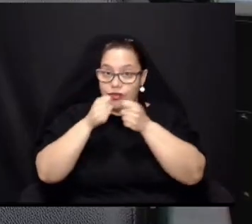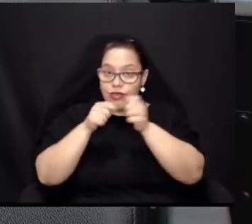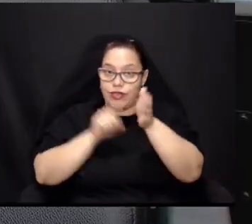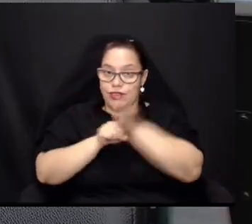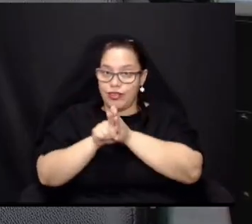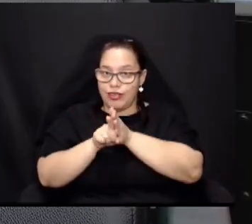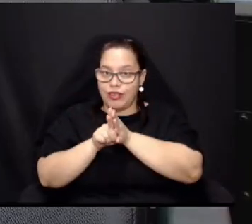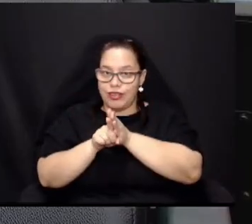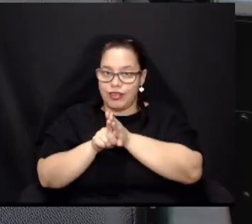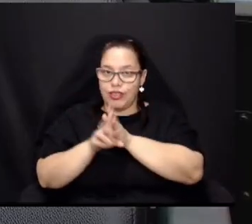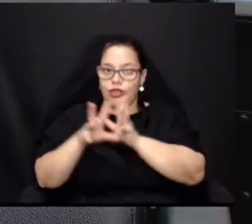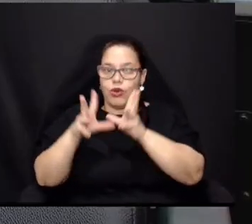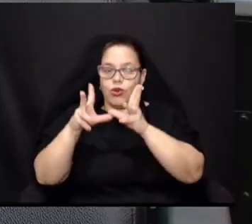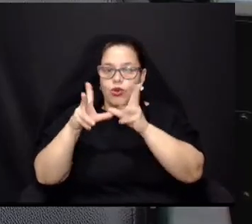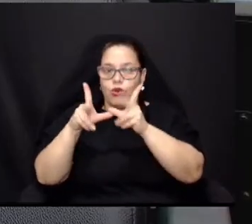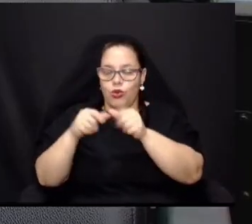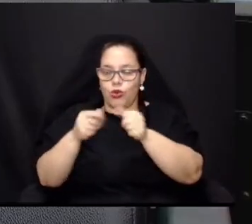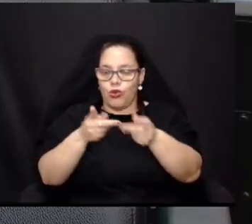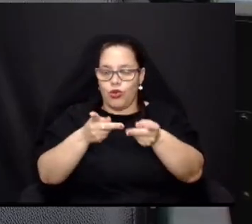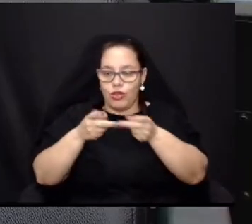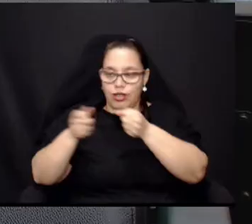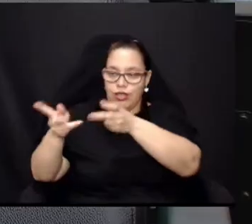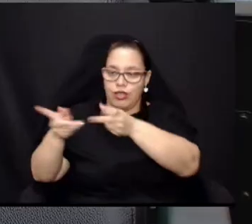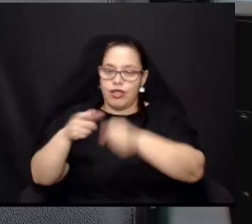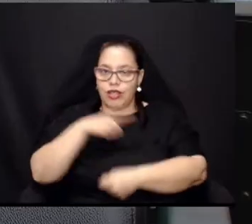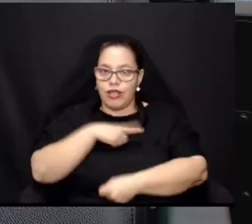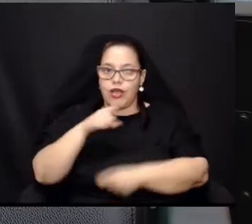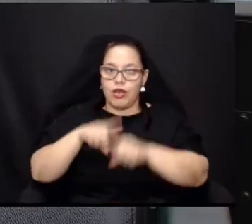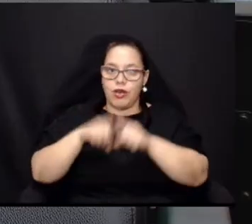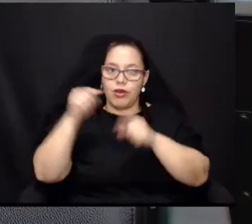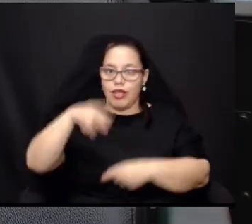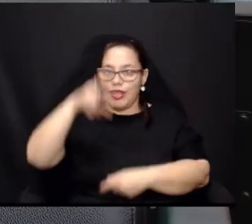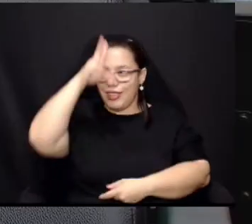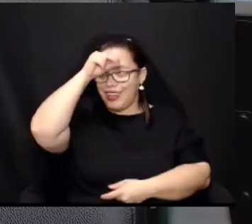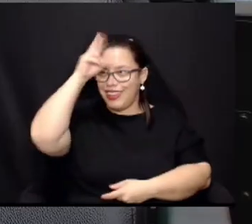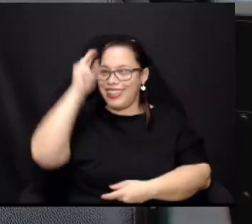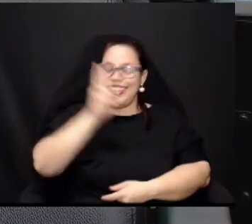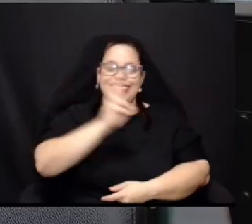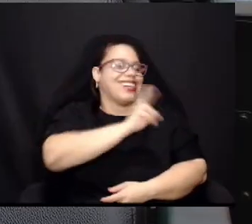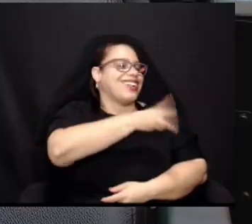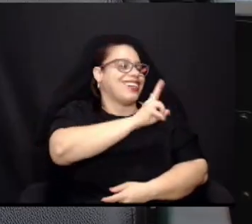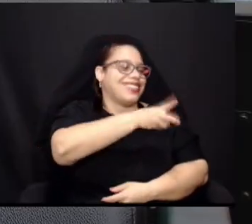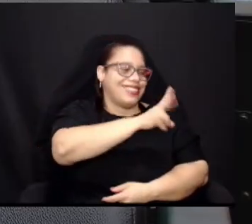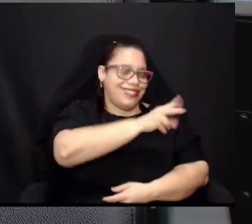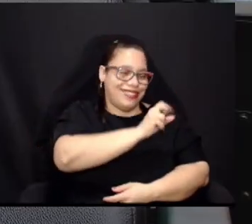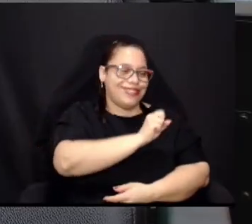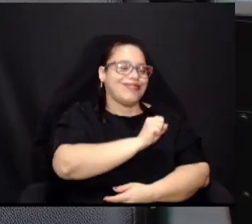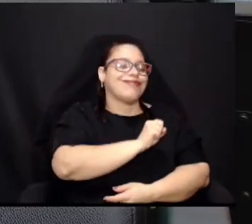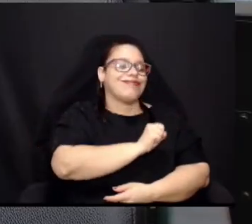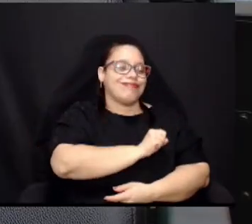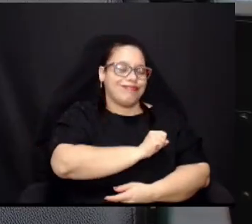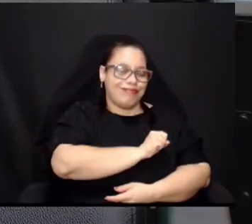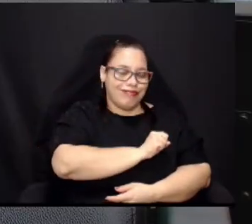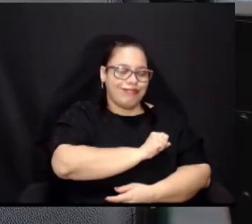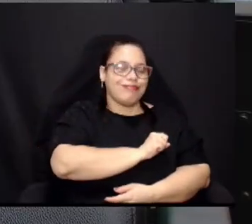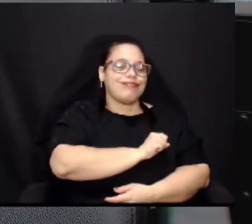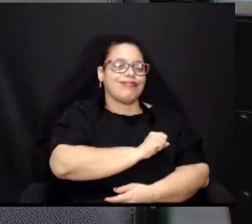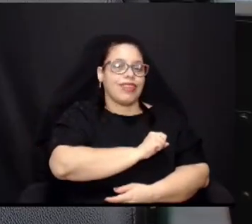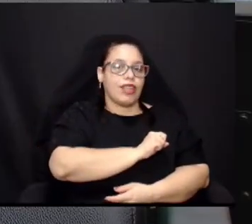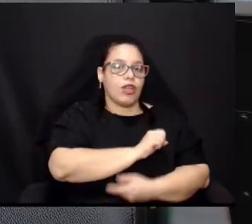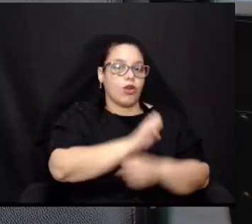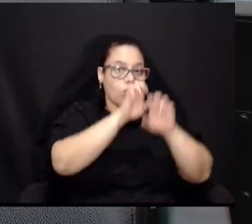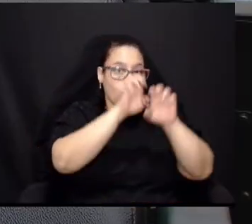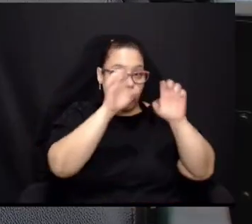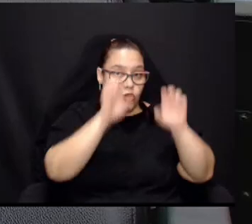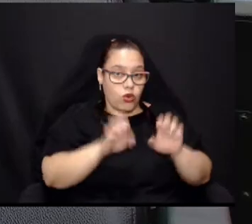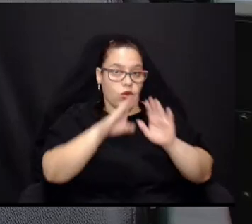as visitas têm mas aqui é a prefeitura? Sempre tem isso também, né? Eu acho que quando a gente reestruturou o programa,